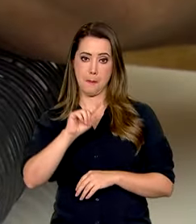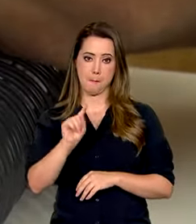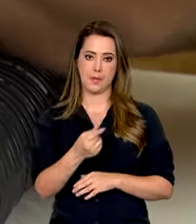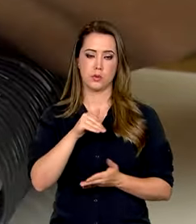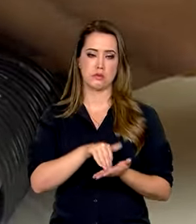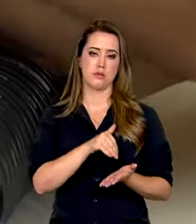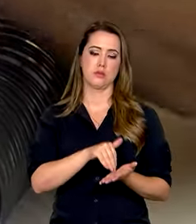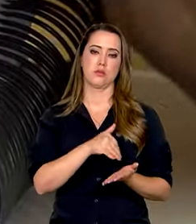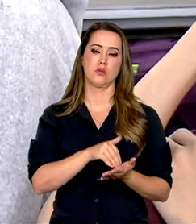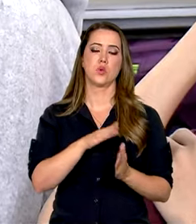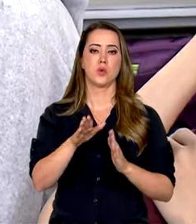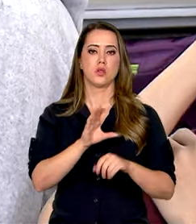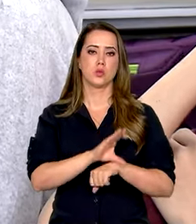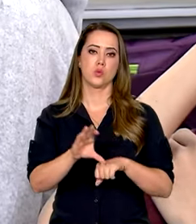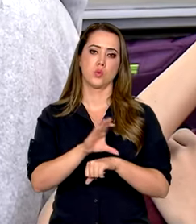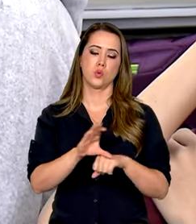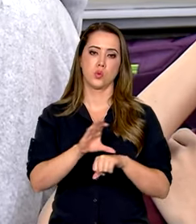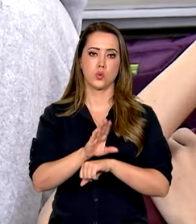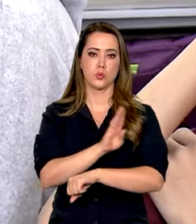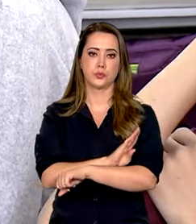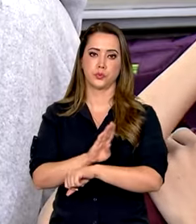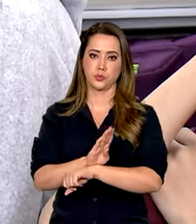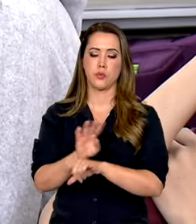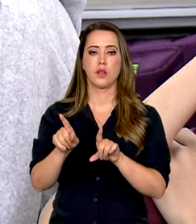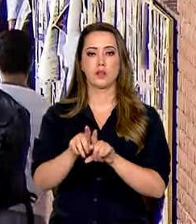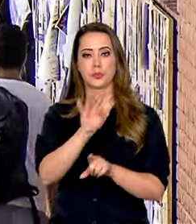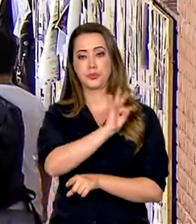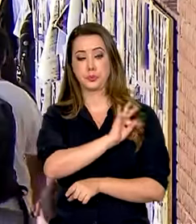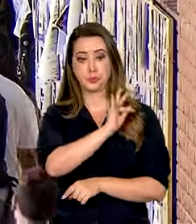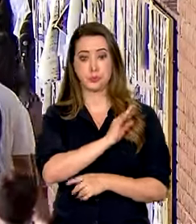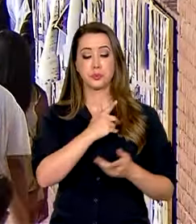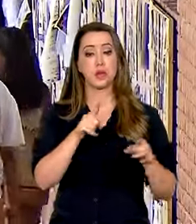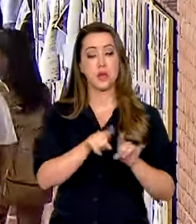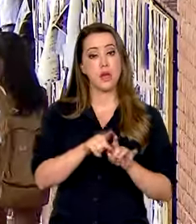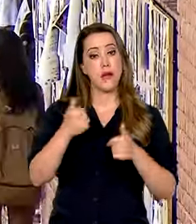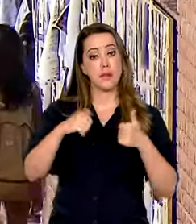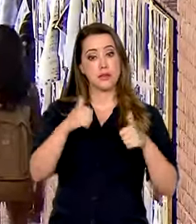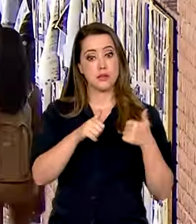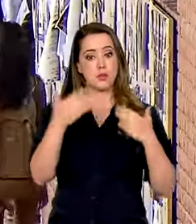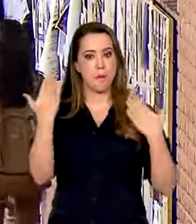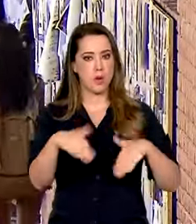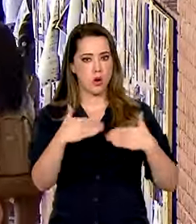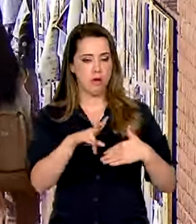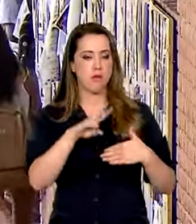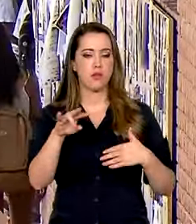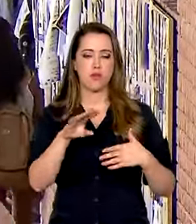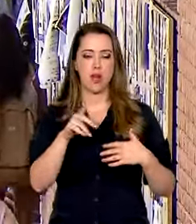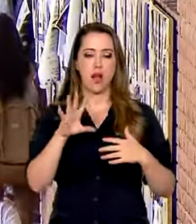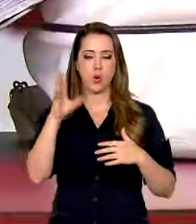inscritos entre os cursos de bacharelado e tecnológico o exame foi aplicado em mais de